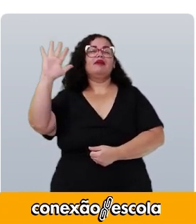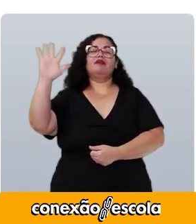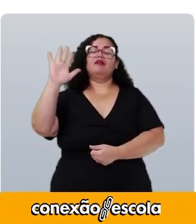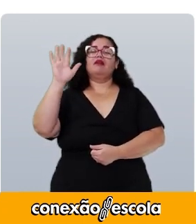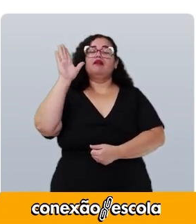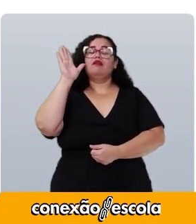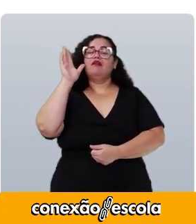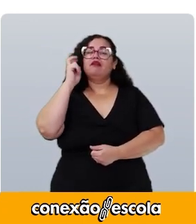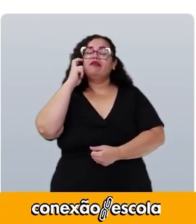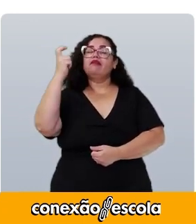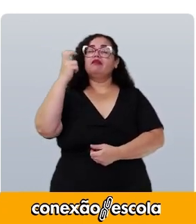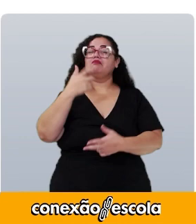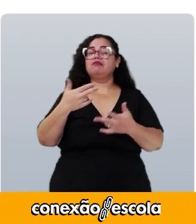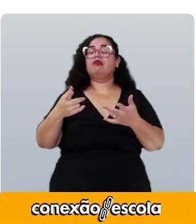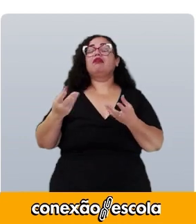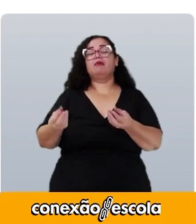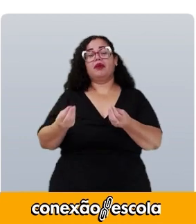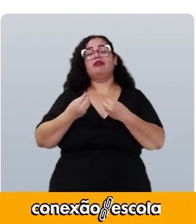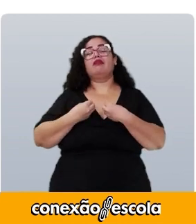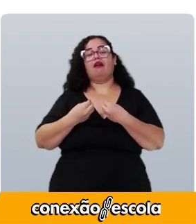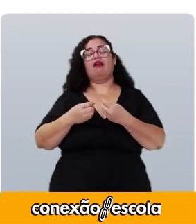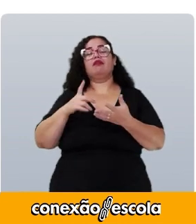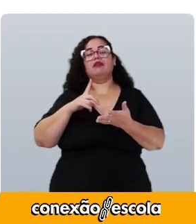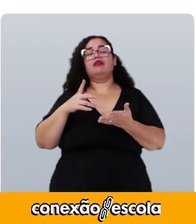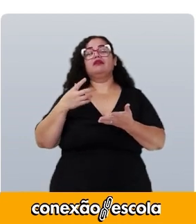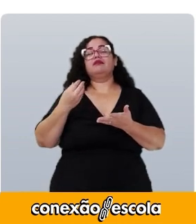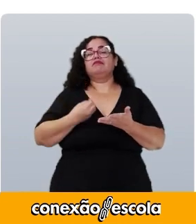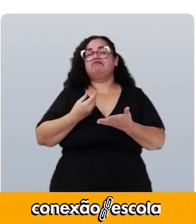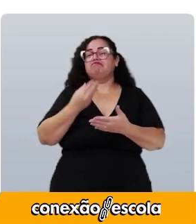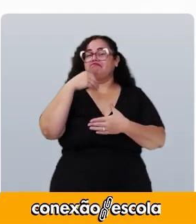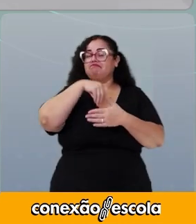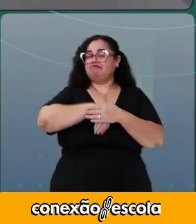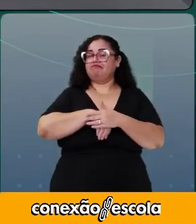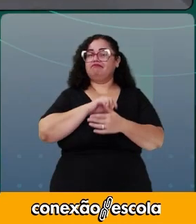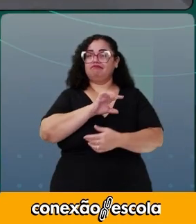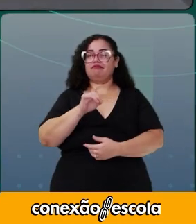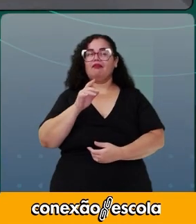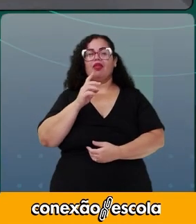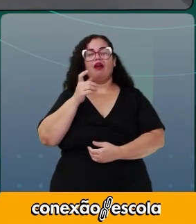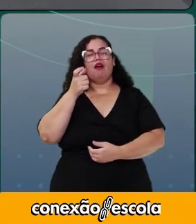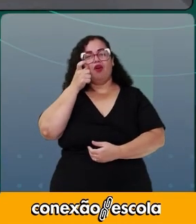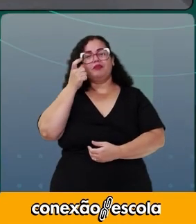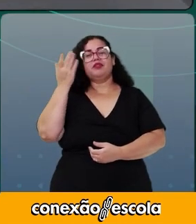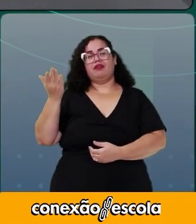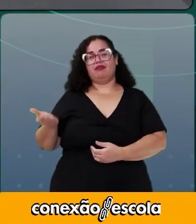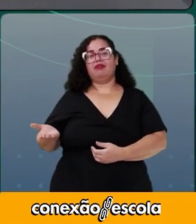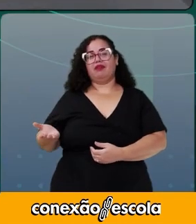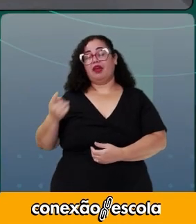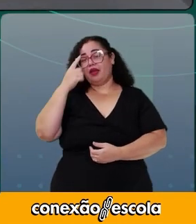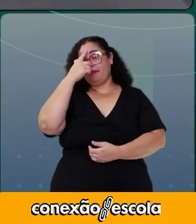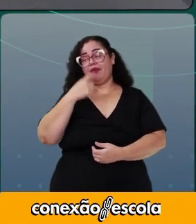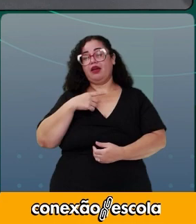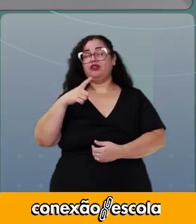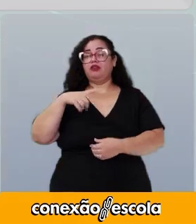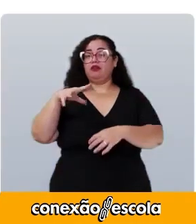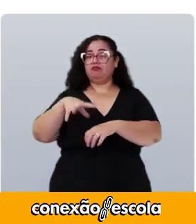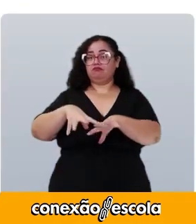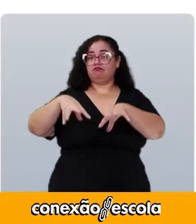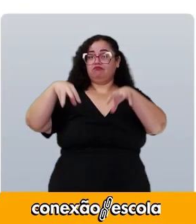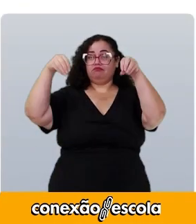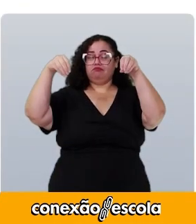criatividade, além de promover o enriquecimento da vida interior. Observe essa imagem, por exemplo, aí. Nós temos uma